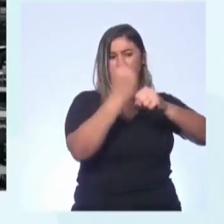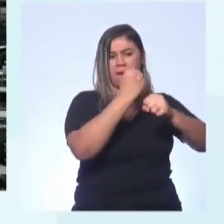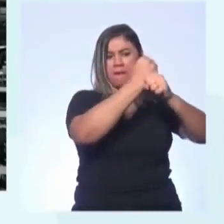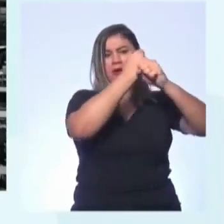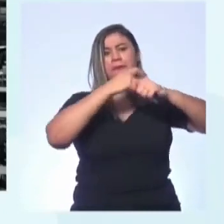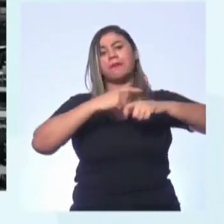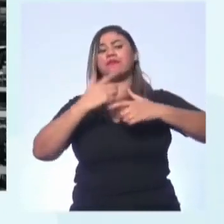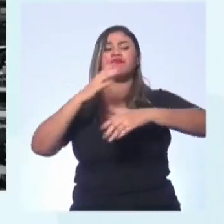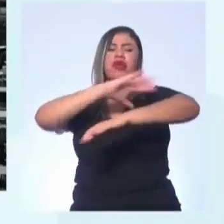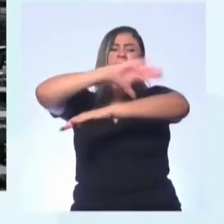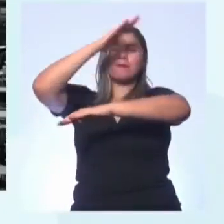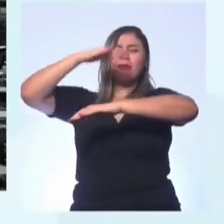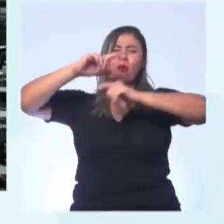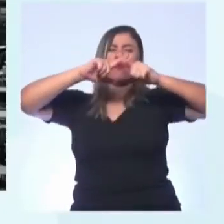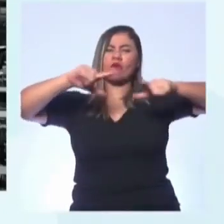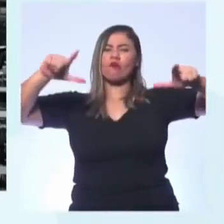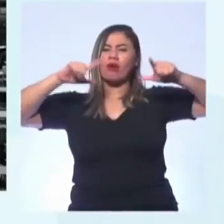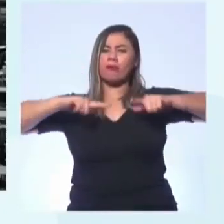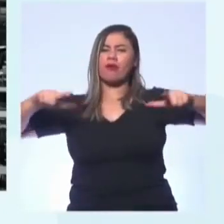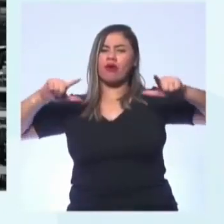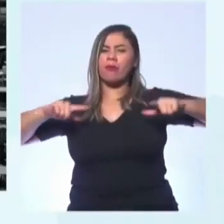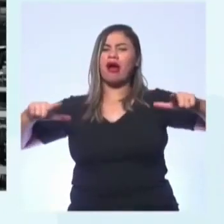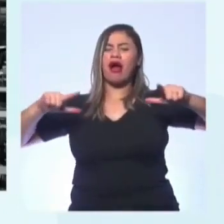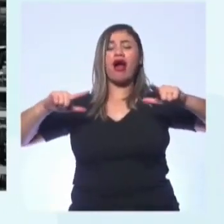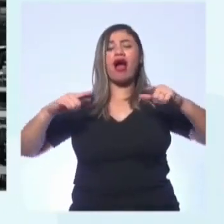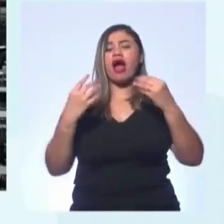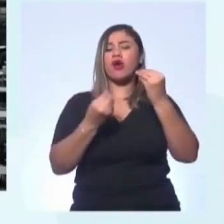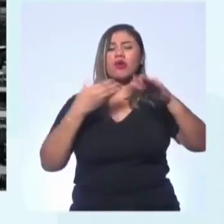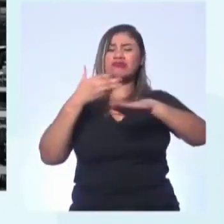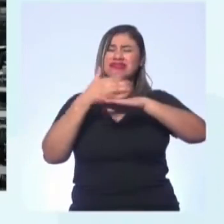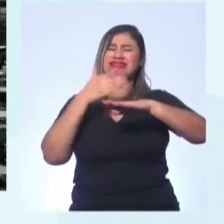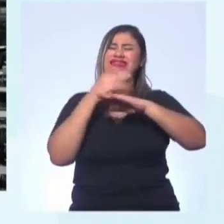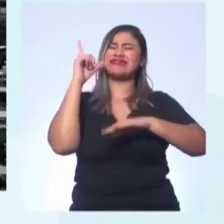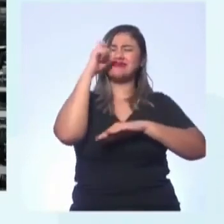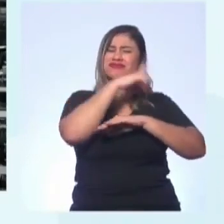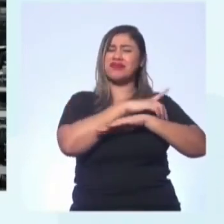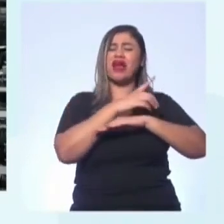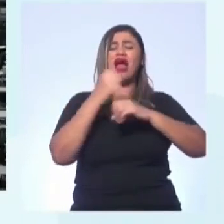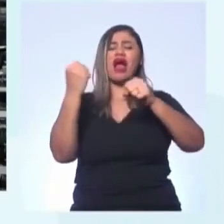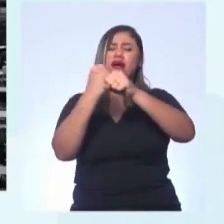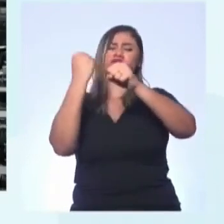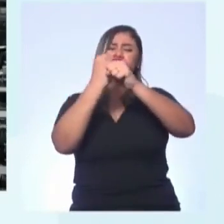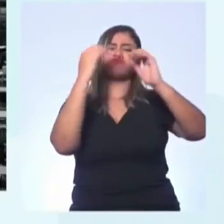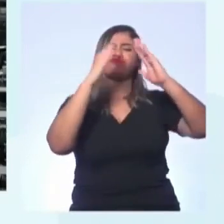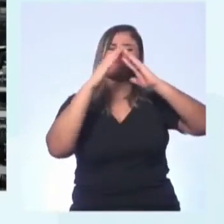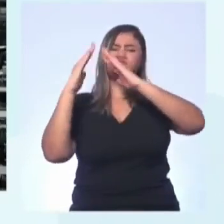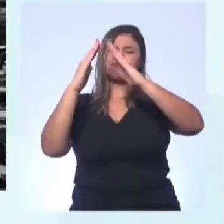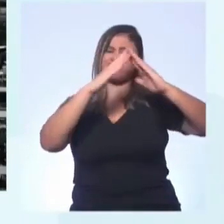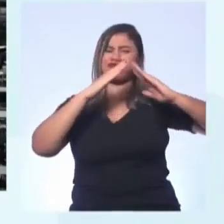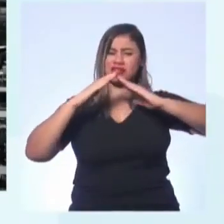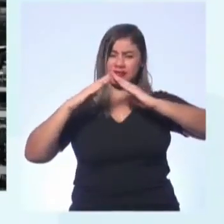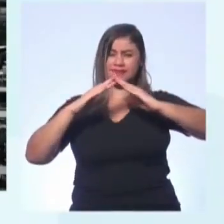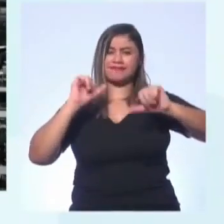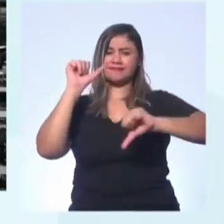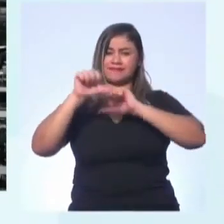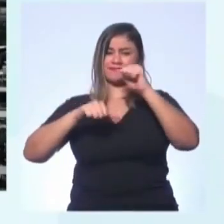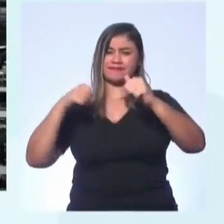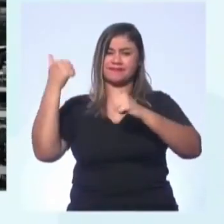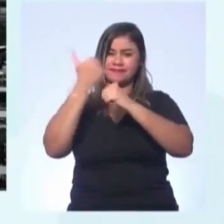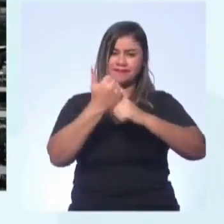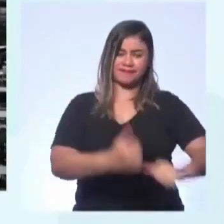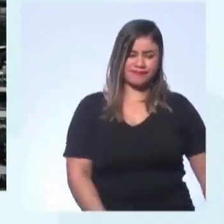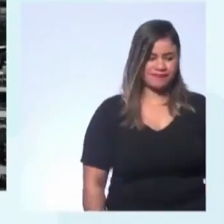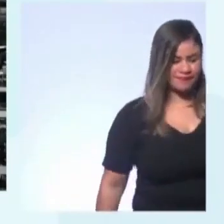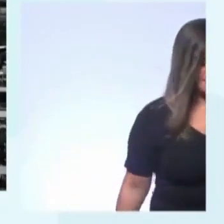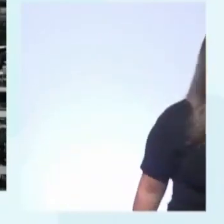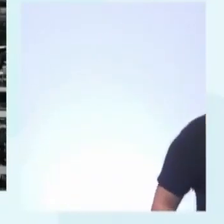como até morros, né, regiões aí de difícil acesso, né, e aí se constrói várias casas, né, e a gente